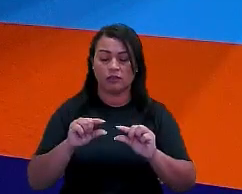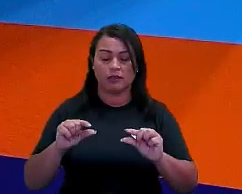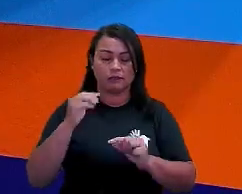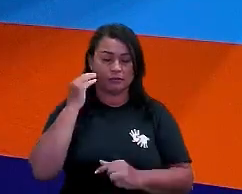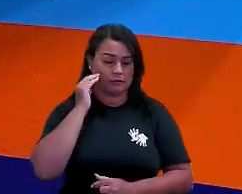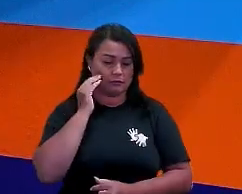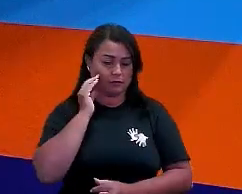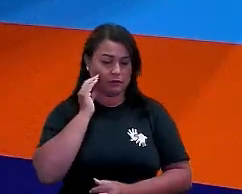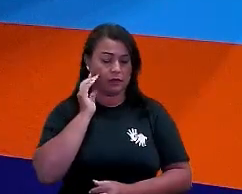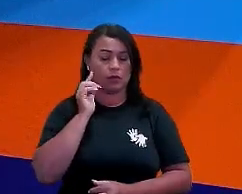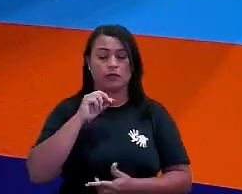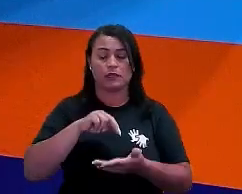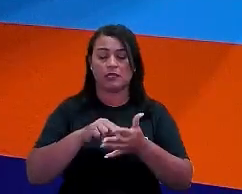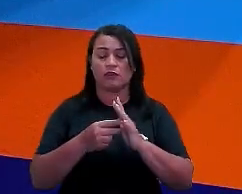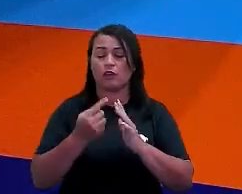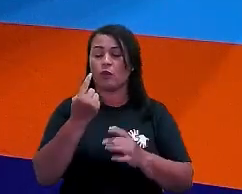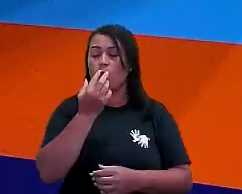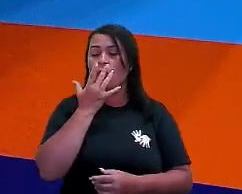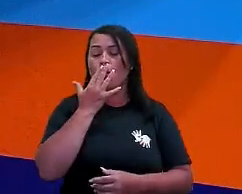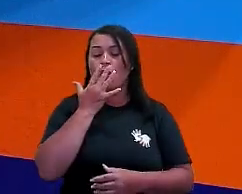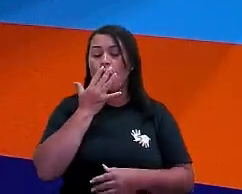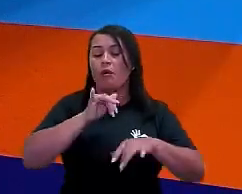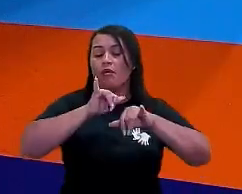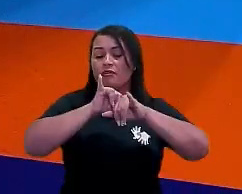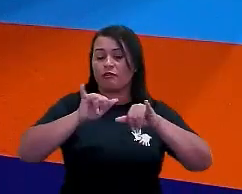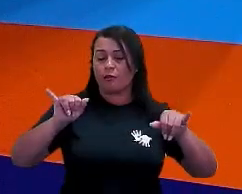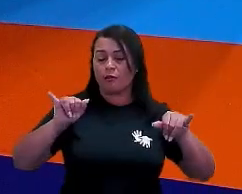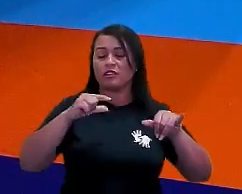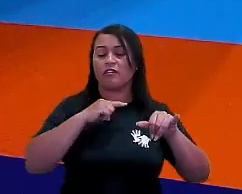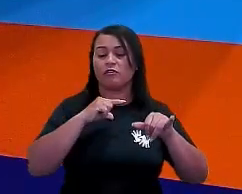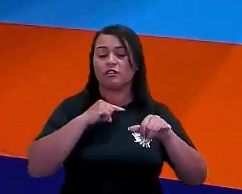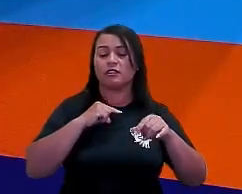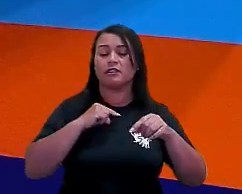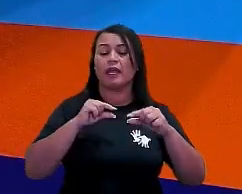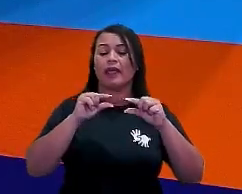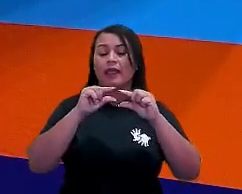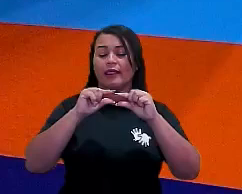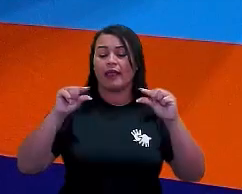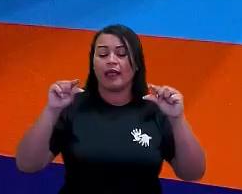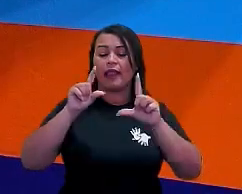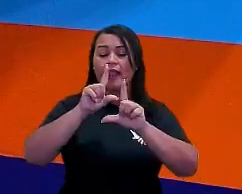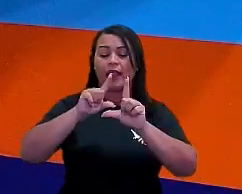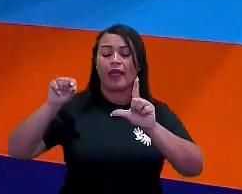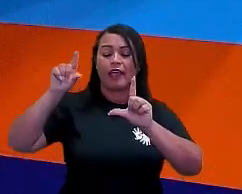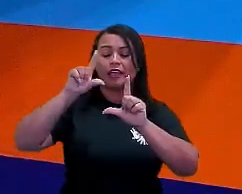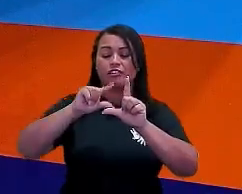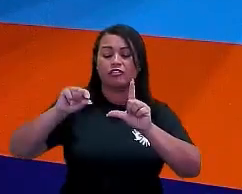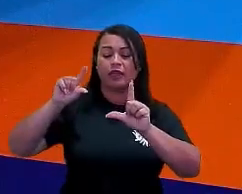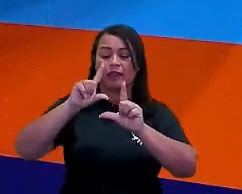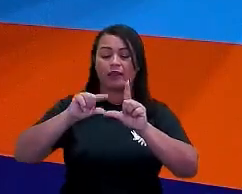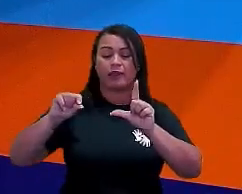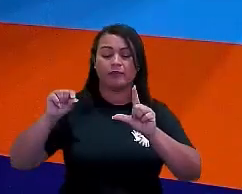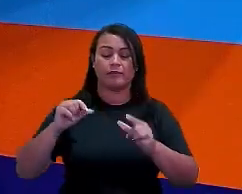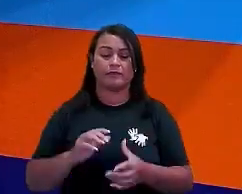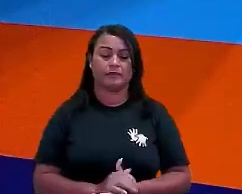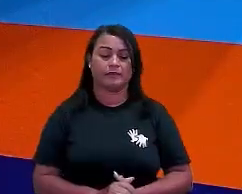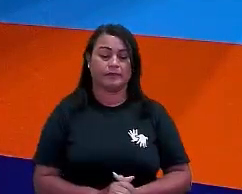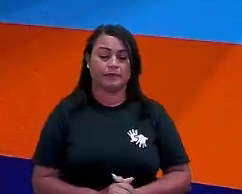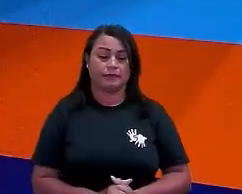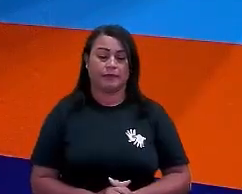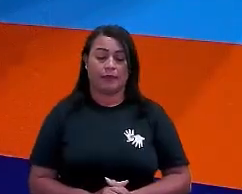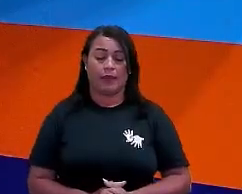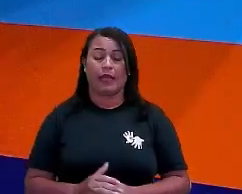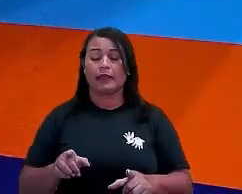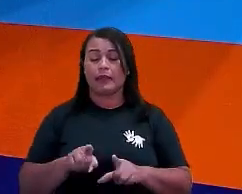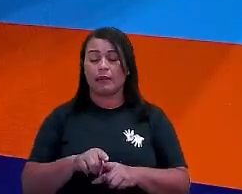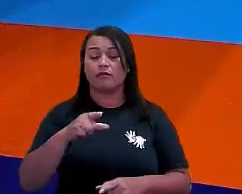informação. E essa informação eu vou ter na legenda do gráfico, tá certo? E eu vou